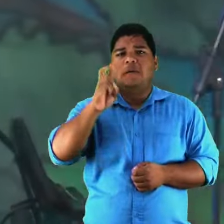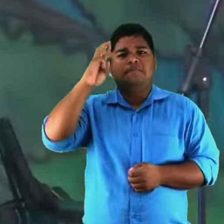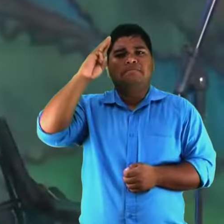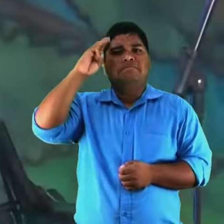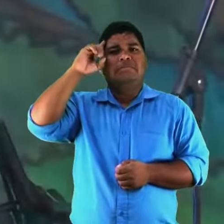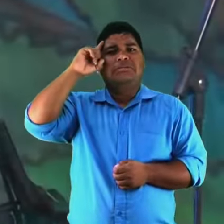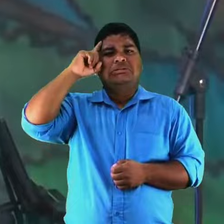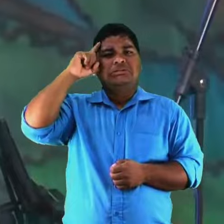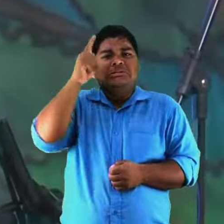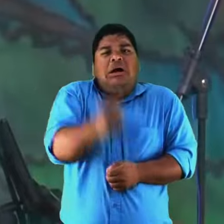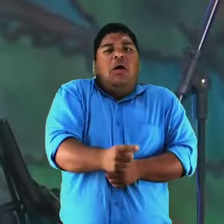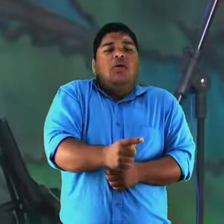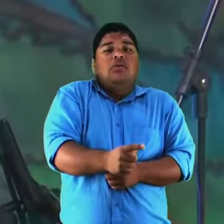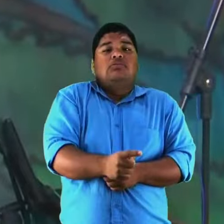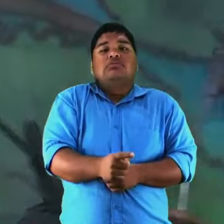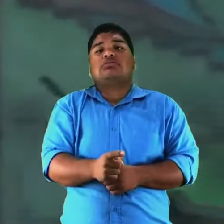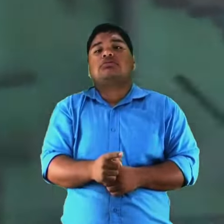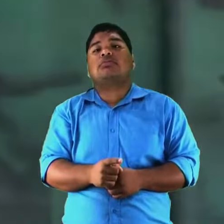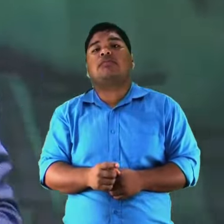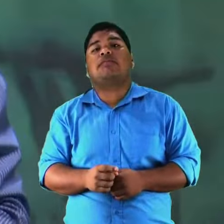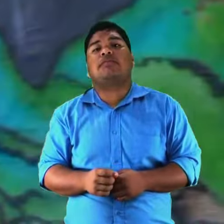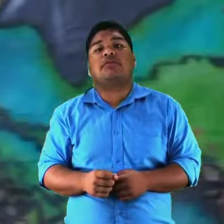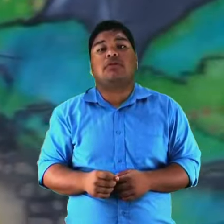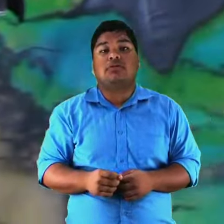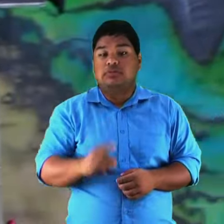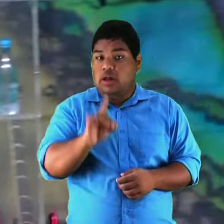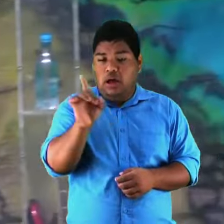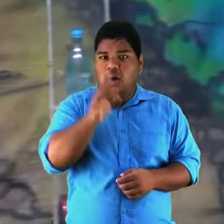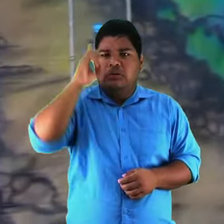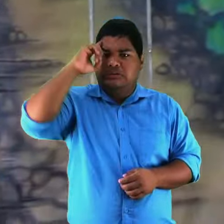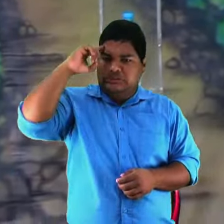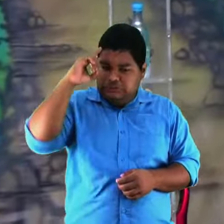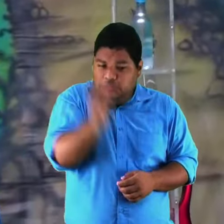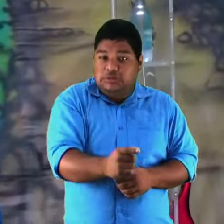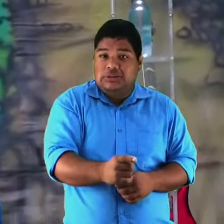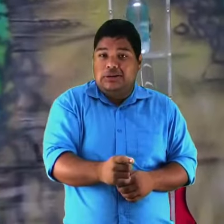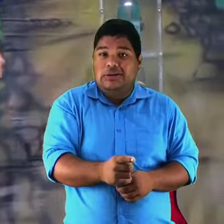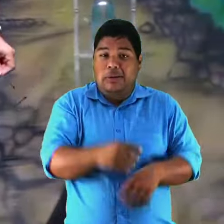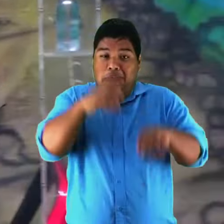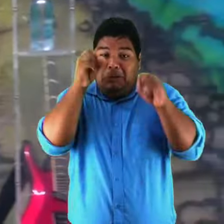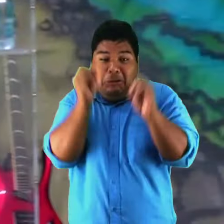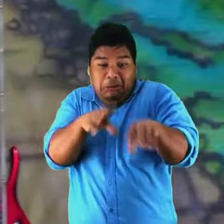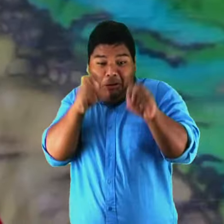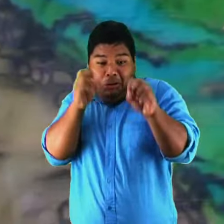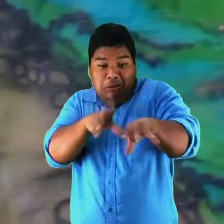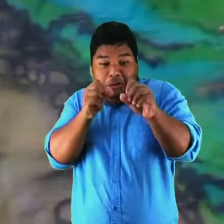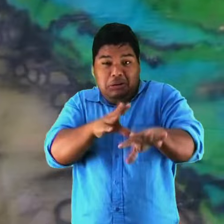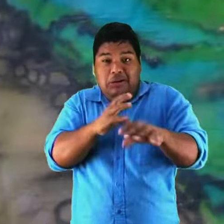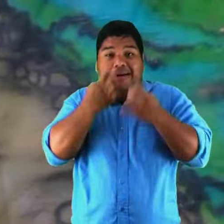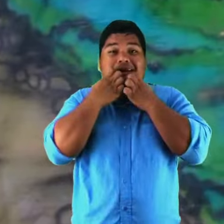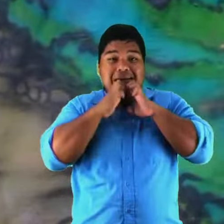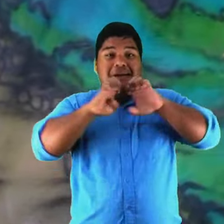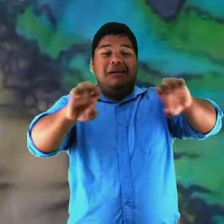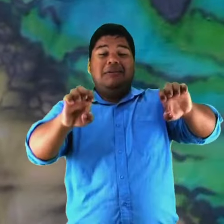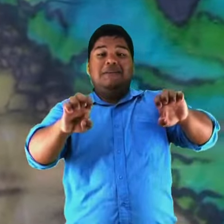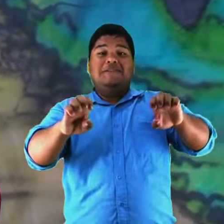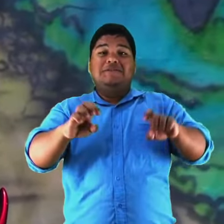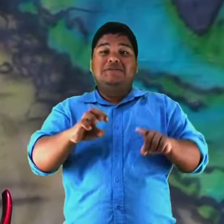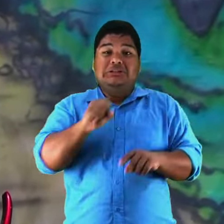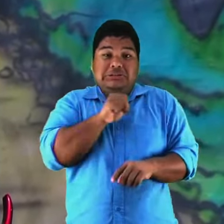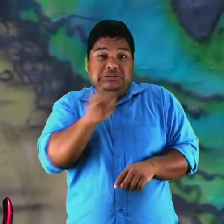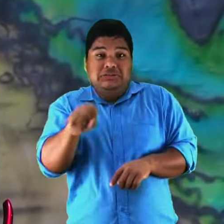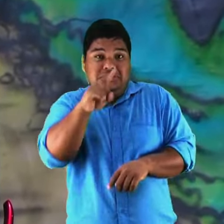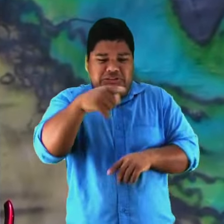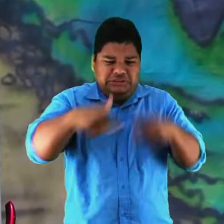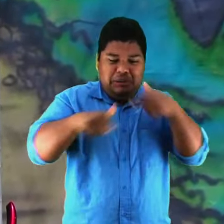especial. Deus me deu tal população do mundo. Não, a sua missão é pregar o Evangelho, é abrir a sua boca. Se você trabalha